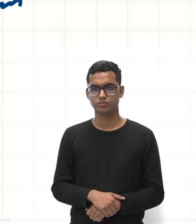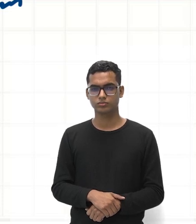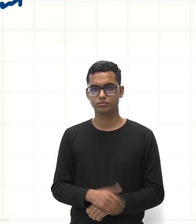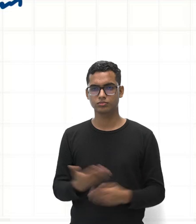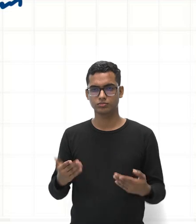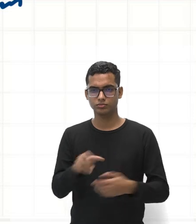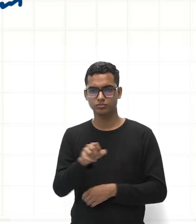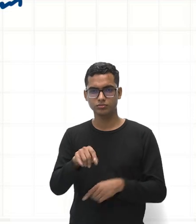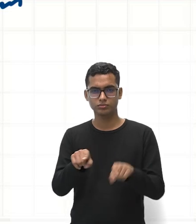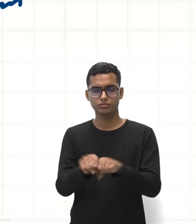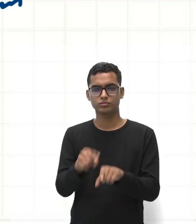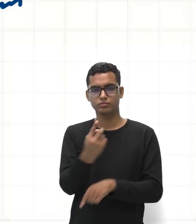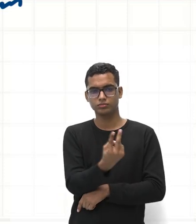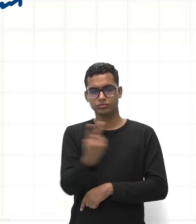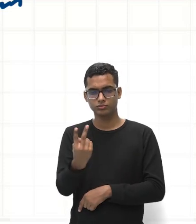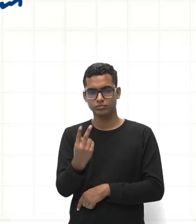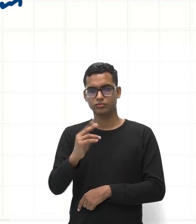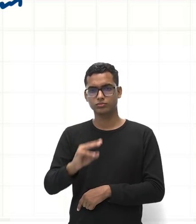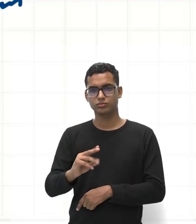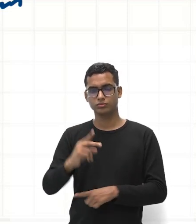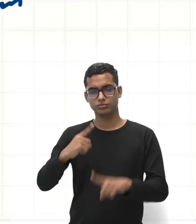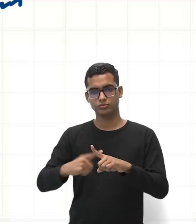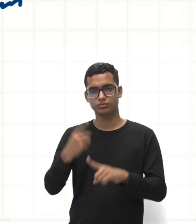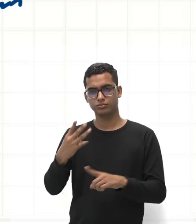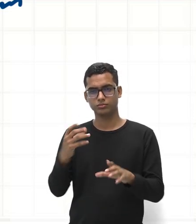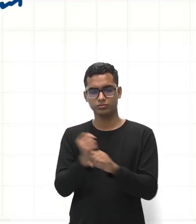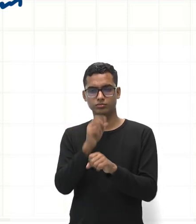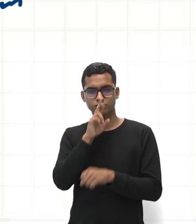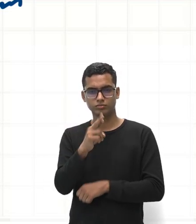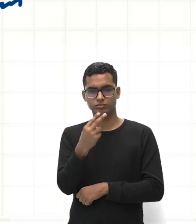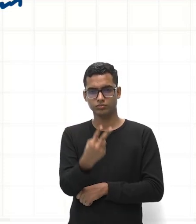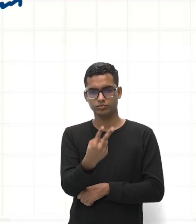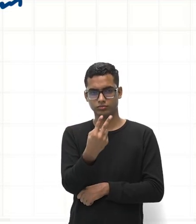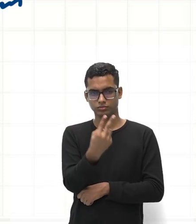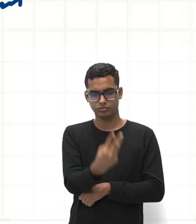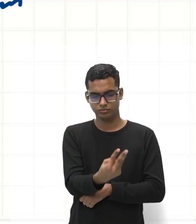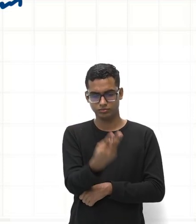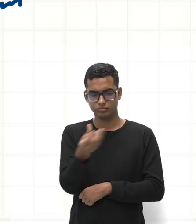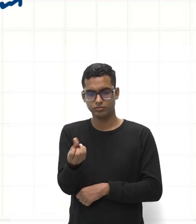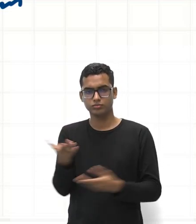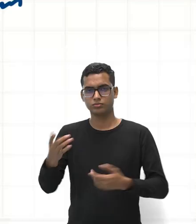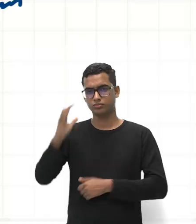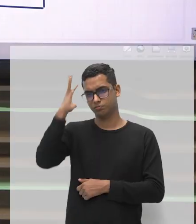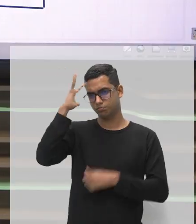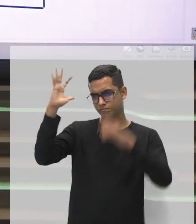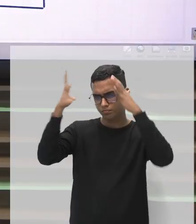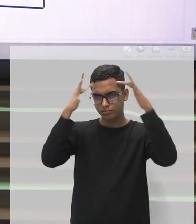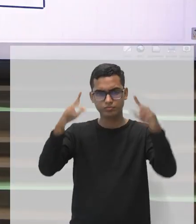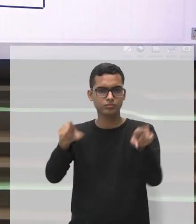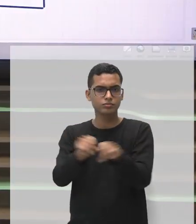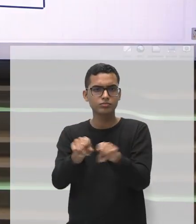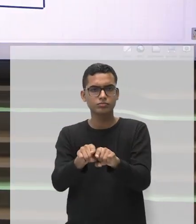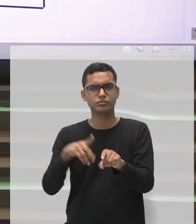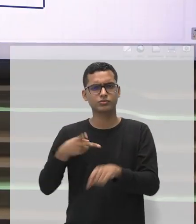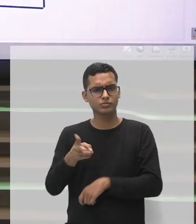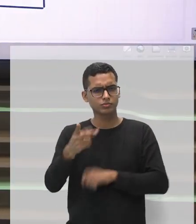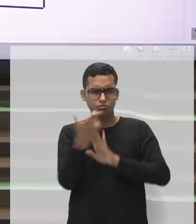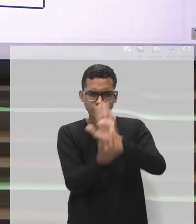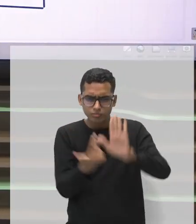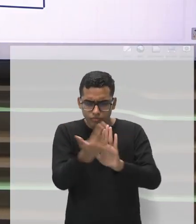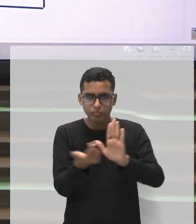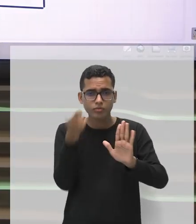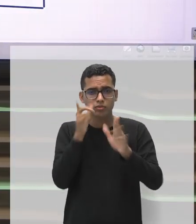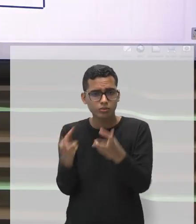beleza? Show de bola? Então, pessoal, olha só. Pensa assim, ó, também. Ó. Ah, pessoal, toda vez eu vou ter que desenhar para ter